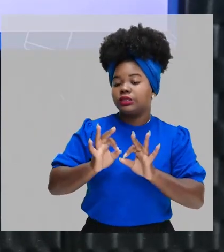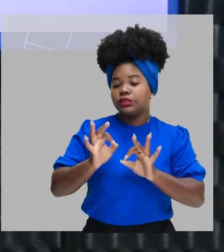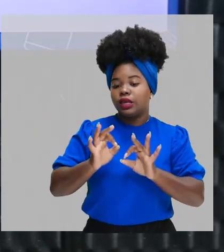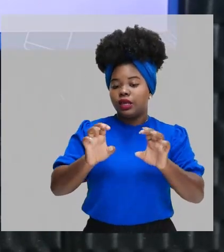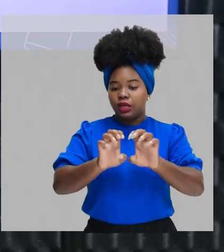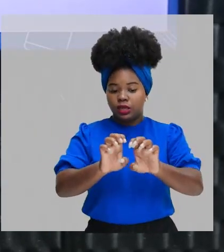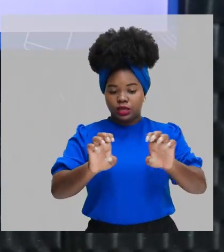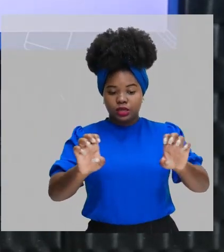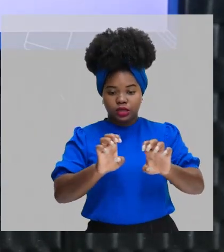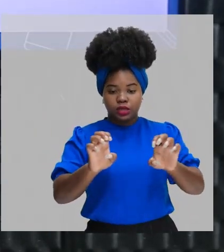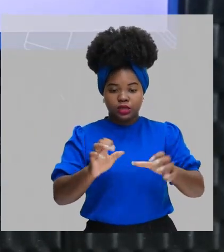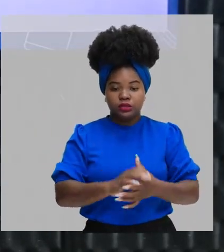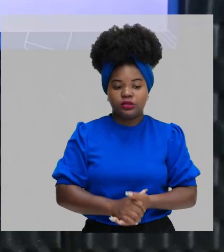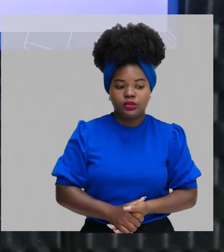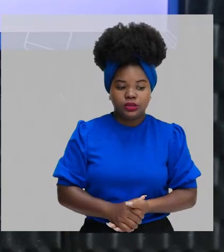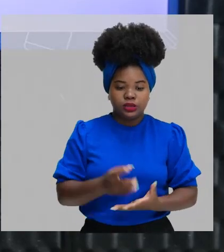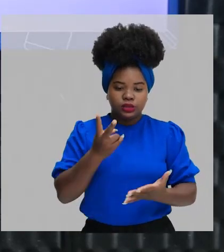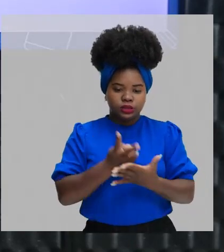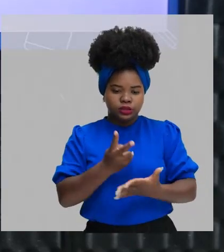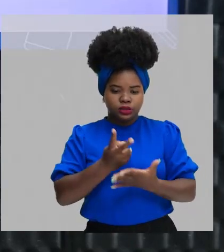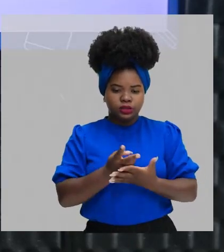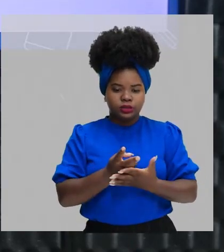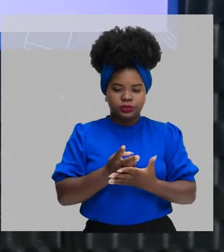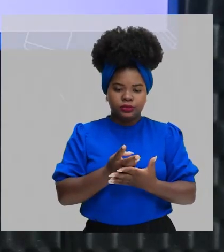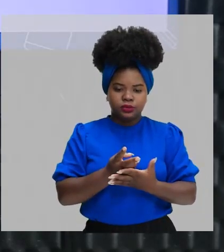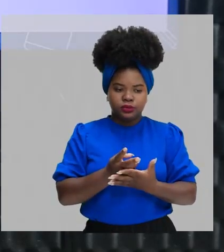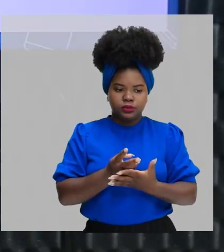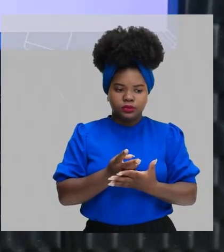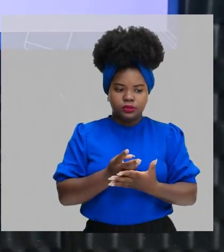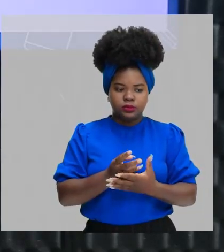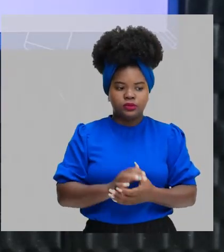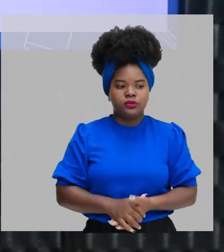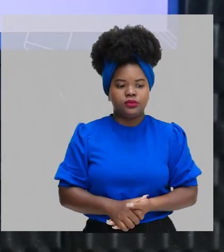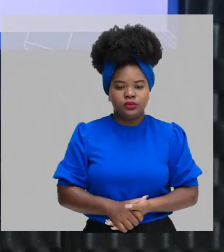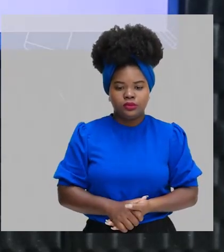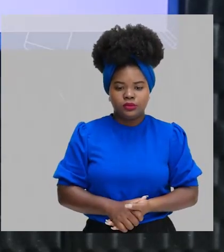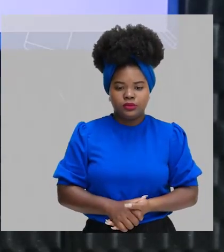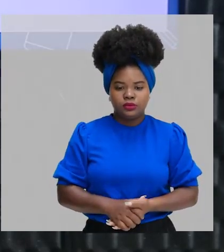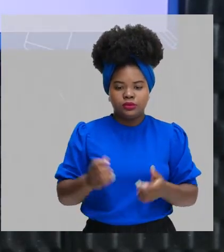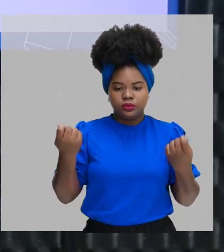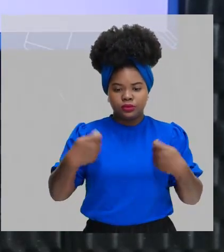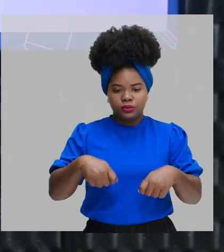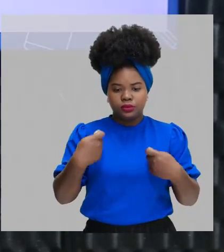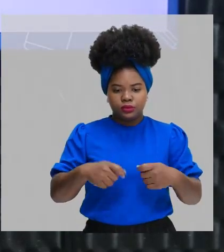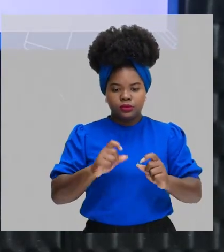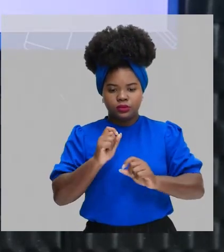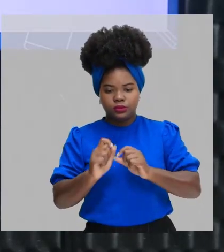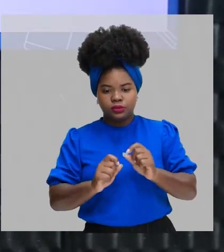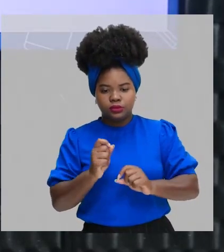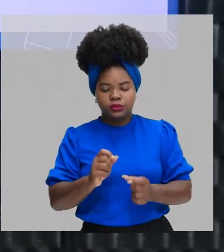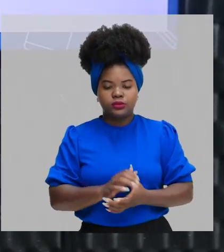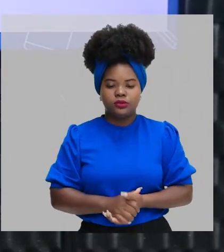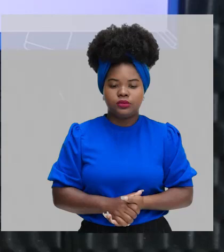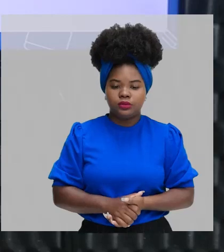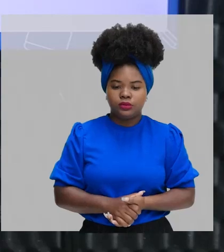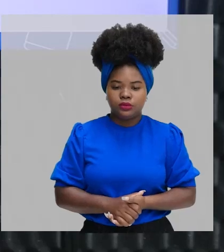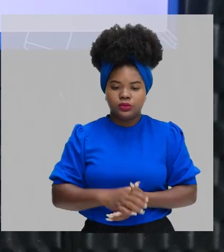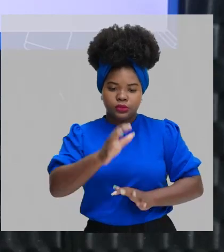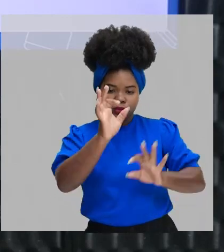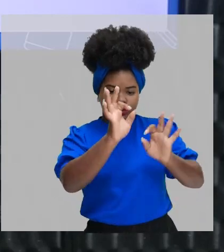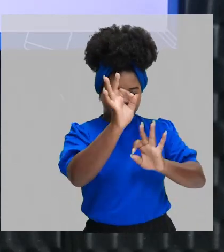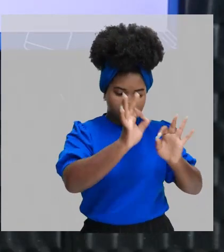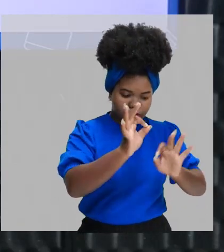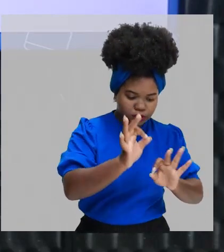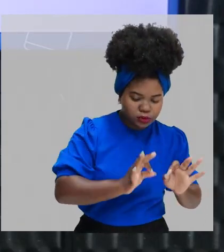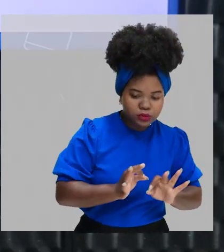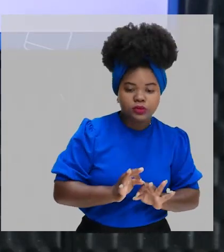equação, certo? Sempre no cálculo estequiométrico a gente precisa montar a equação. E toda vez que a gente